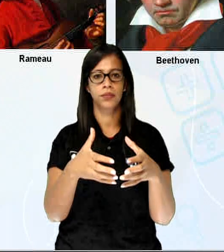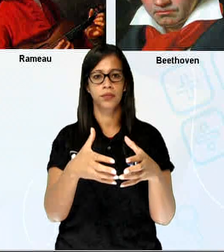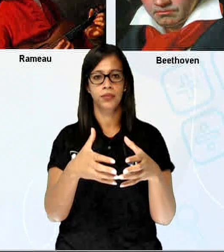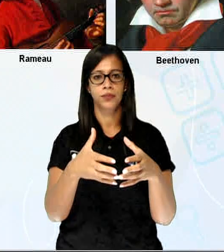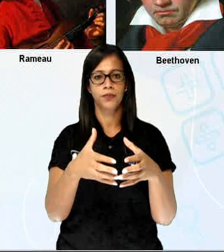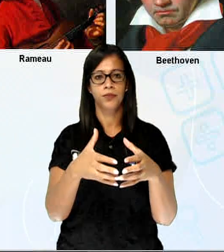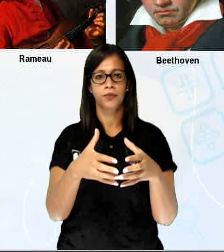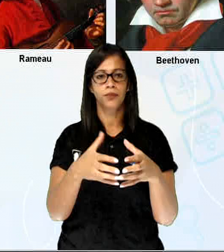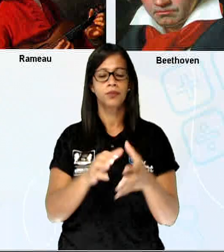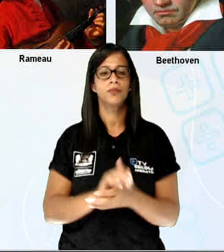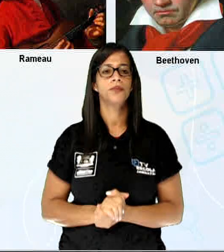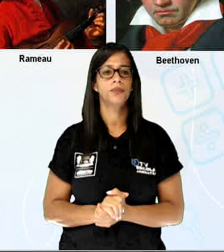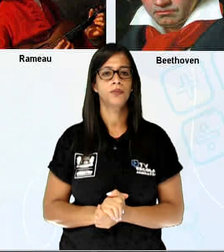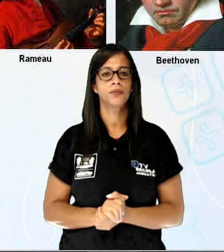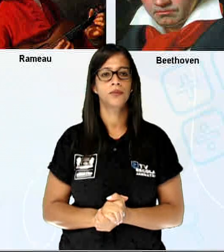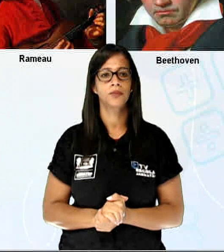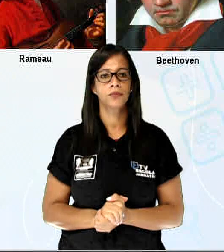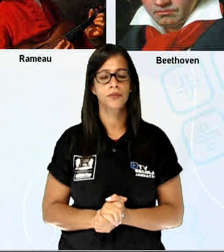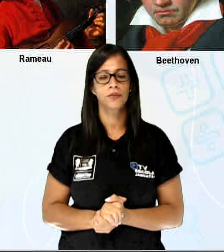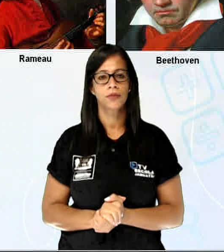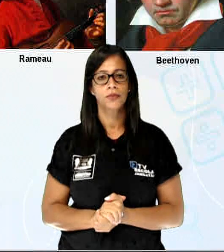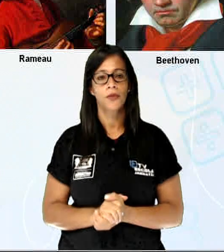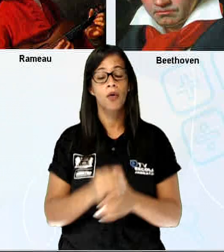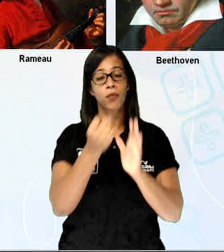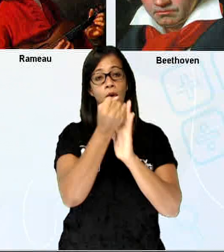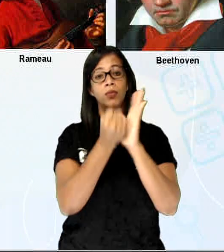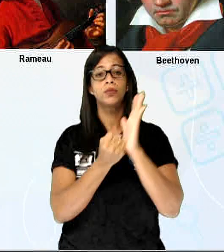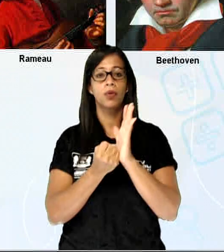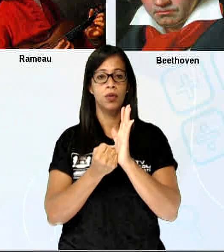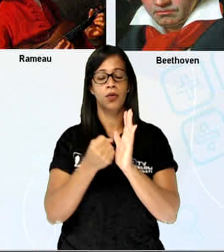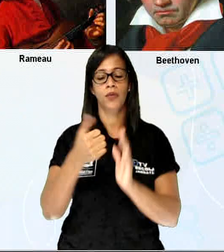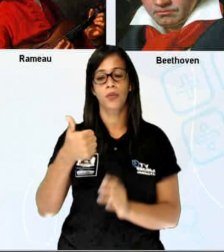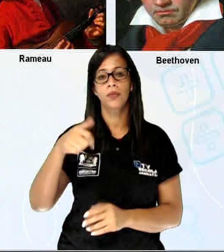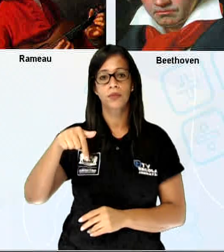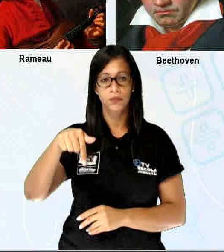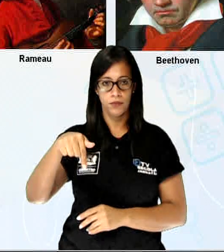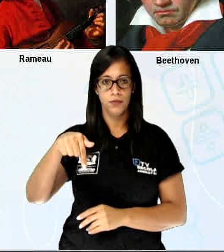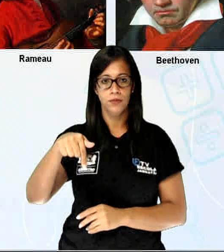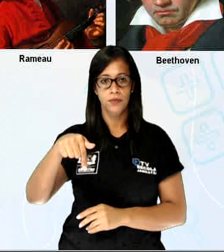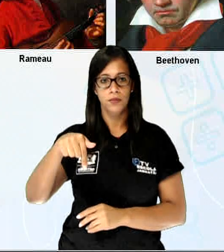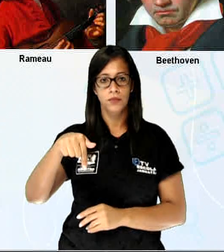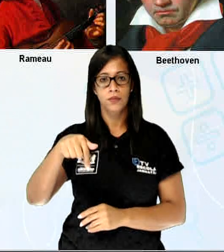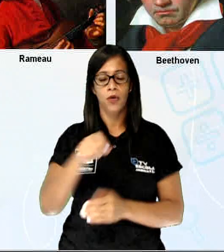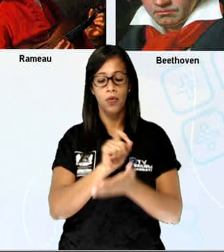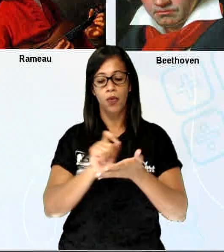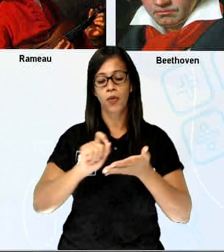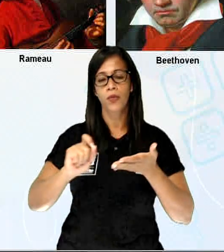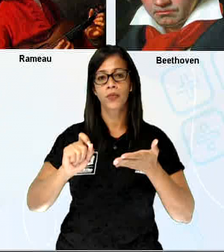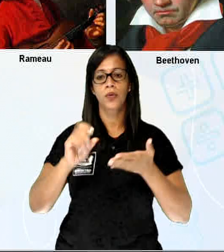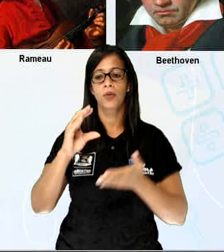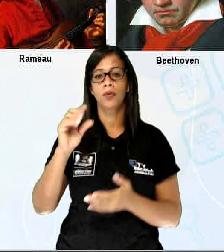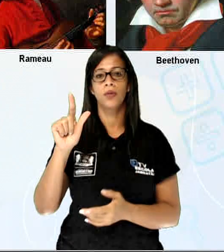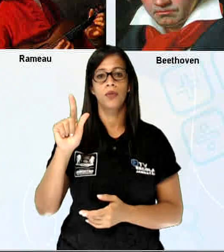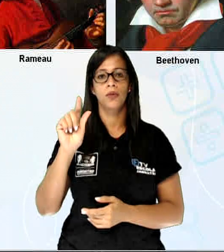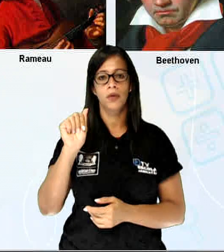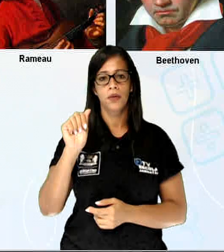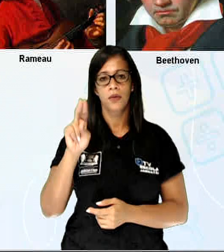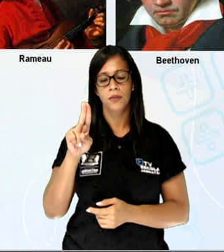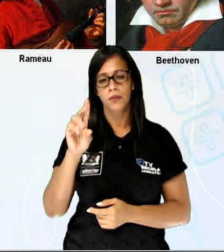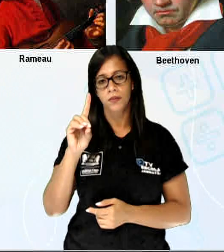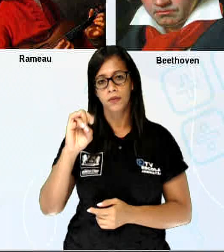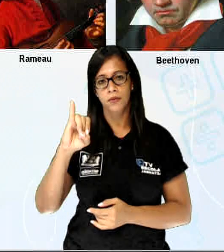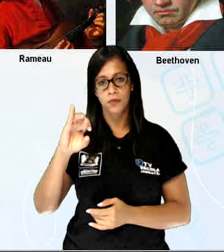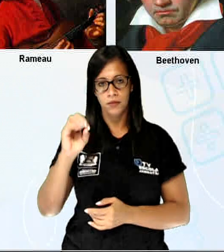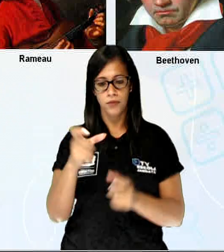século XVII que o compositor Cláudio Monteverdi aumentou para 36 o número de instrumentistas dos grupos sonoros